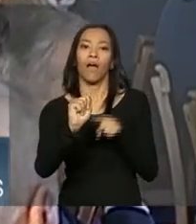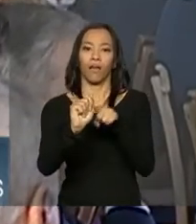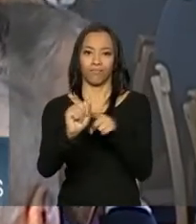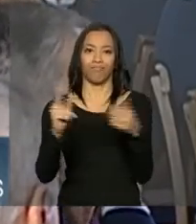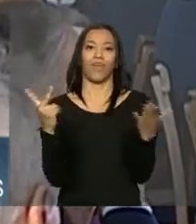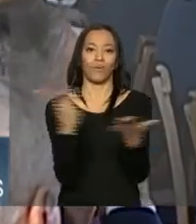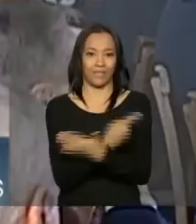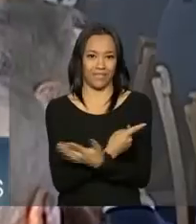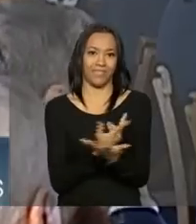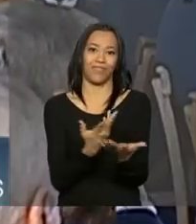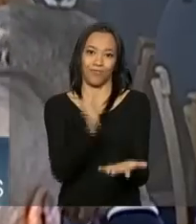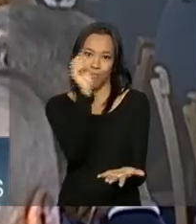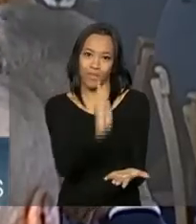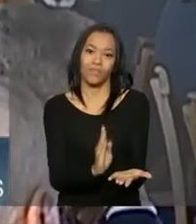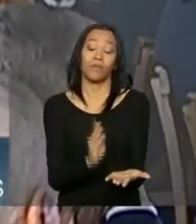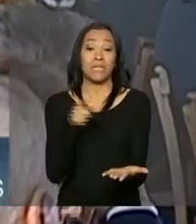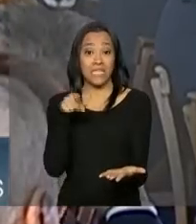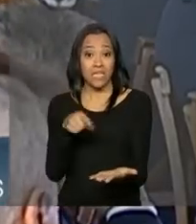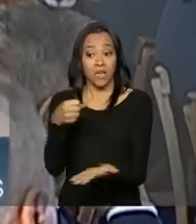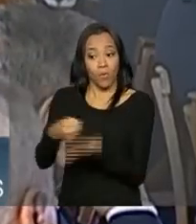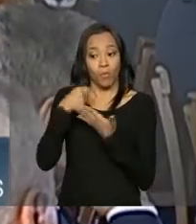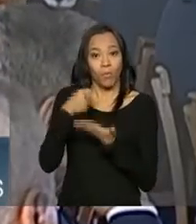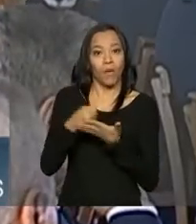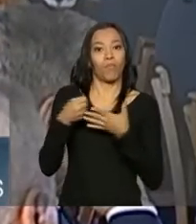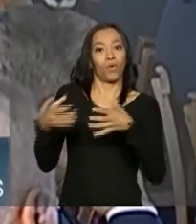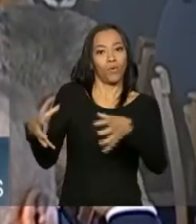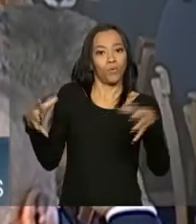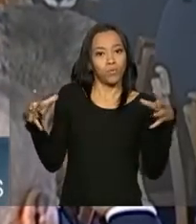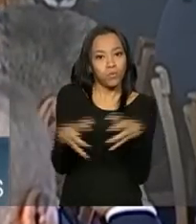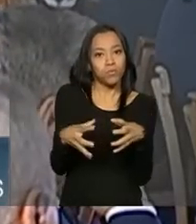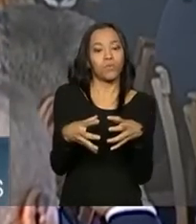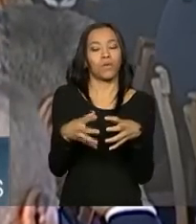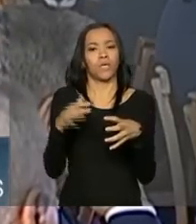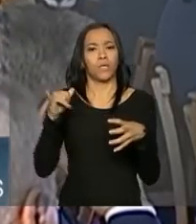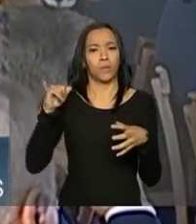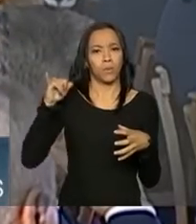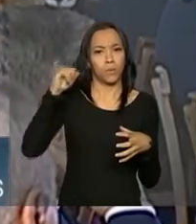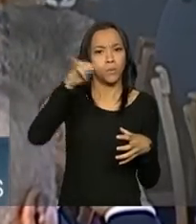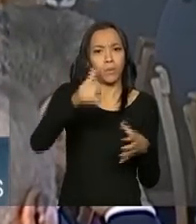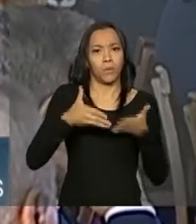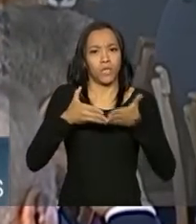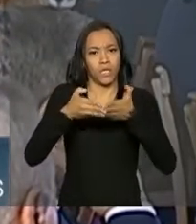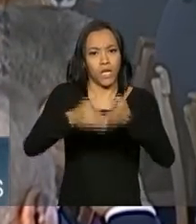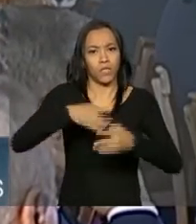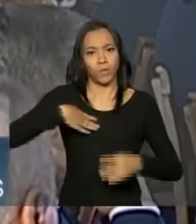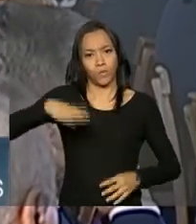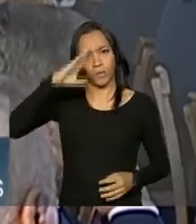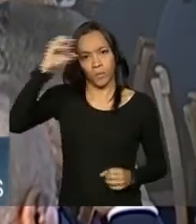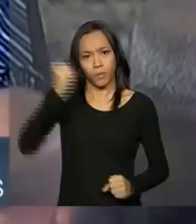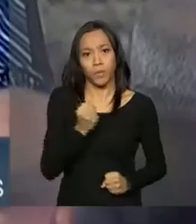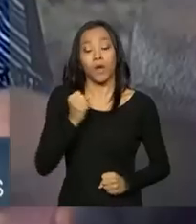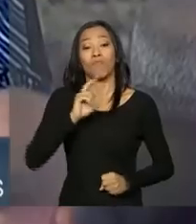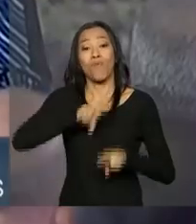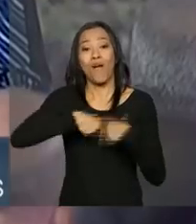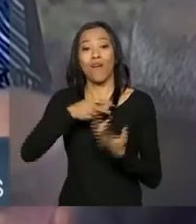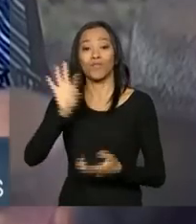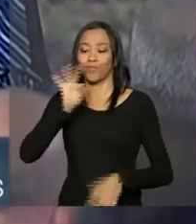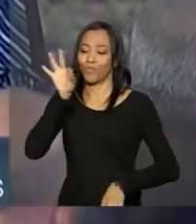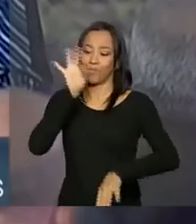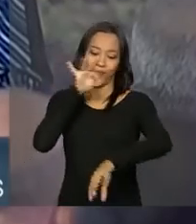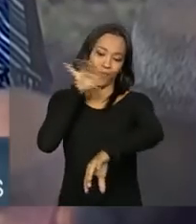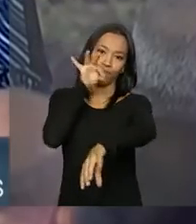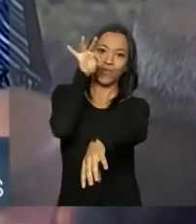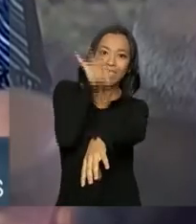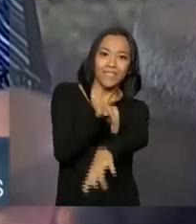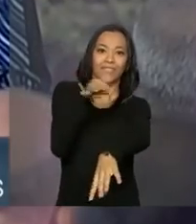nessa verdadeira cruzada contra o mosquito da dengue, o